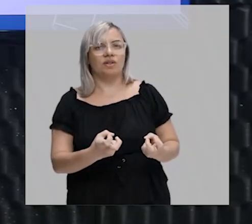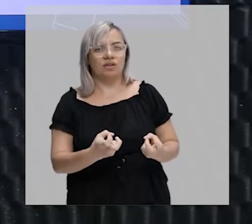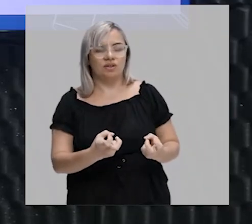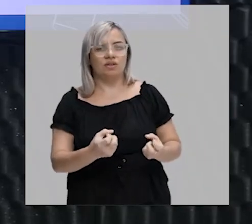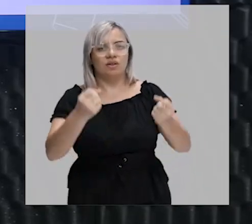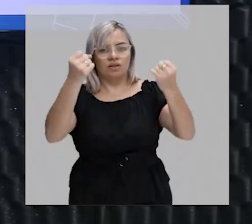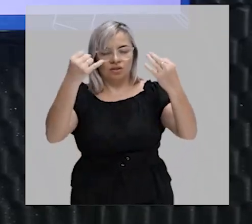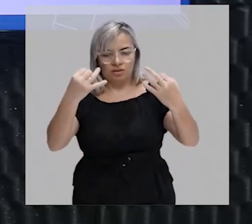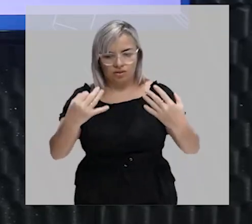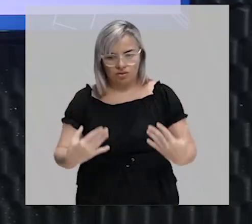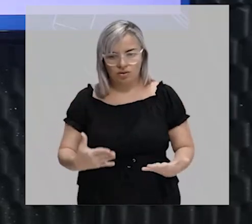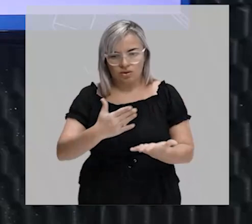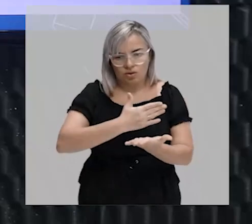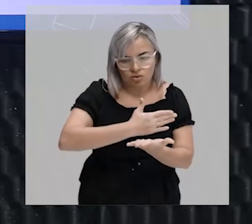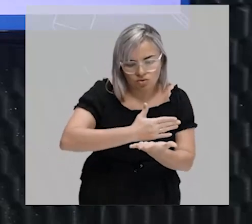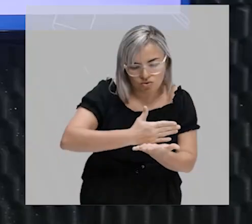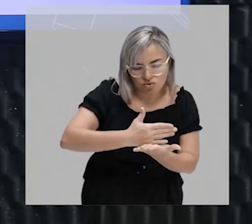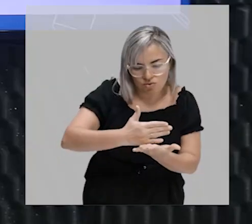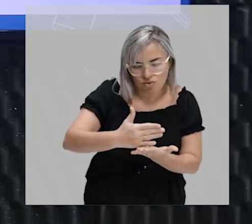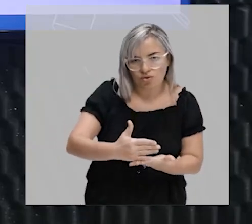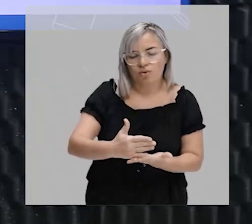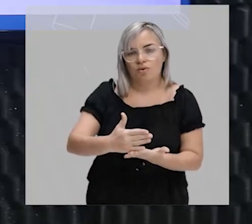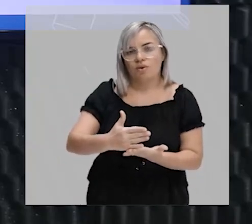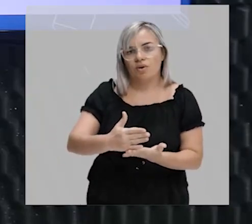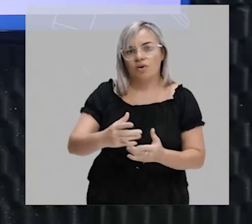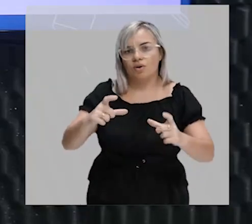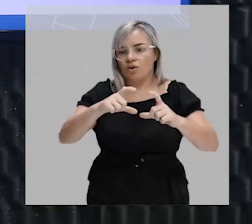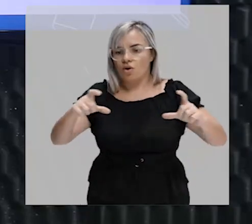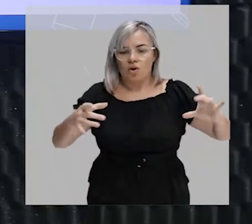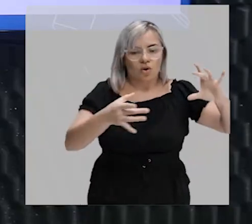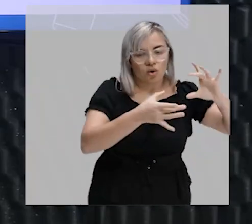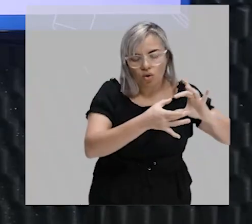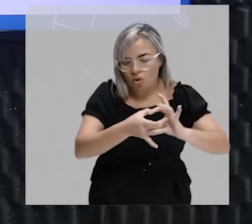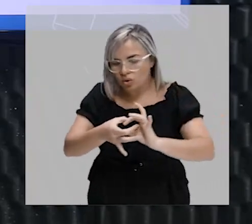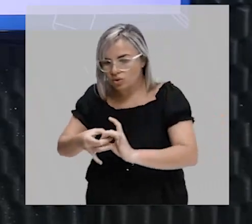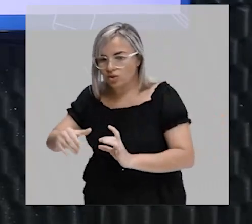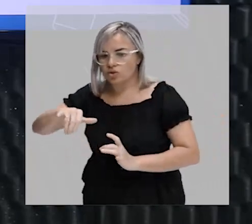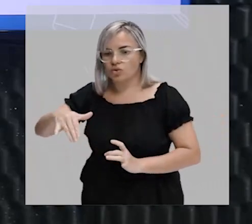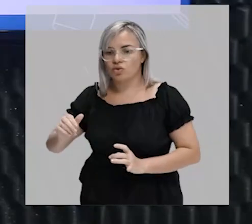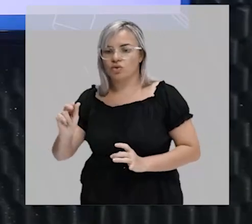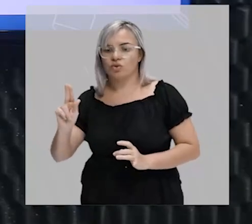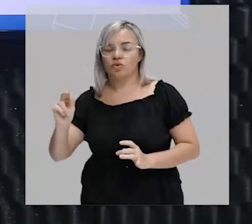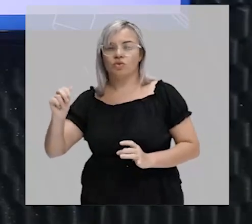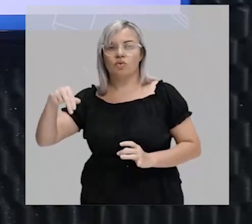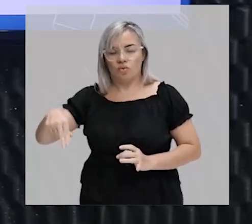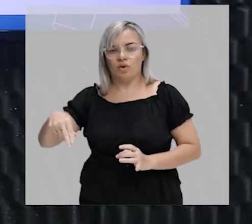especificidade a partir de Juan, do meu contexto. Então, são só aquelas que são vizinhas de Juan.